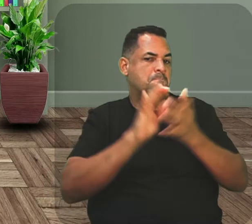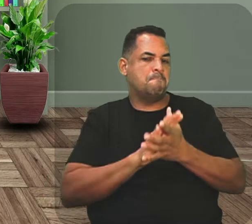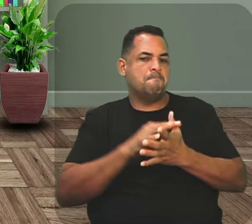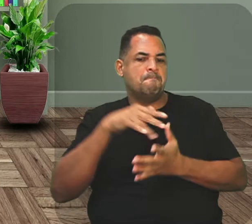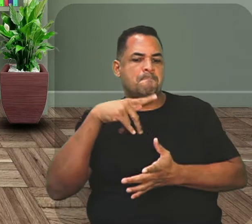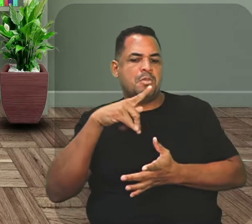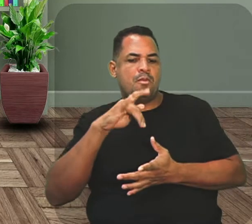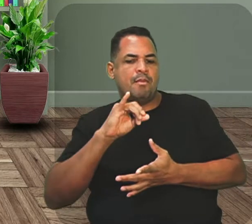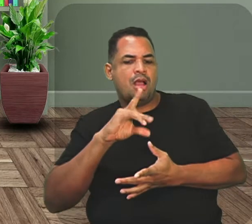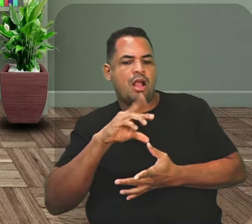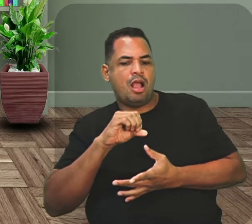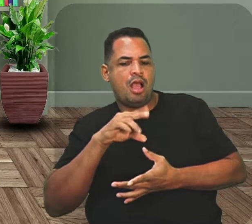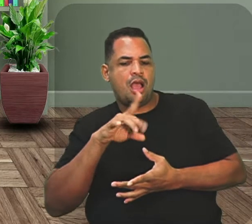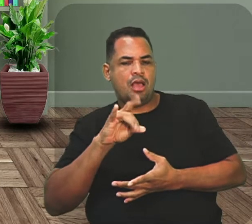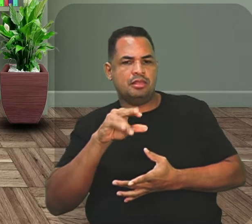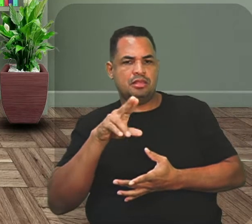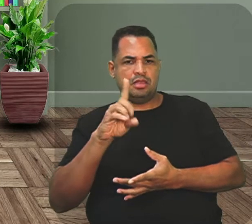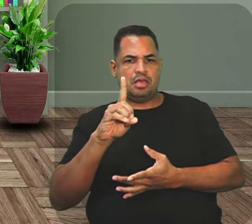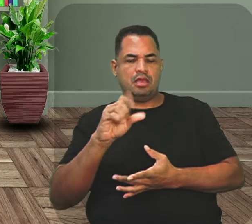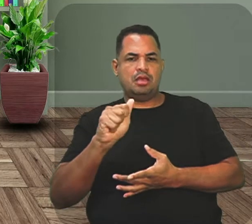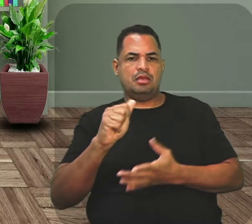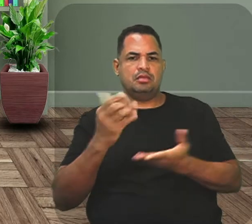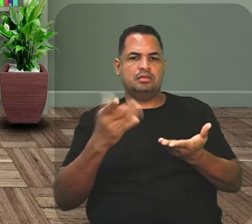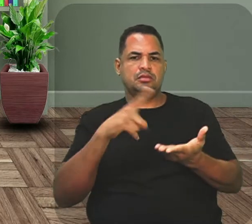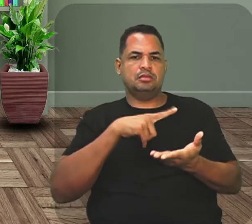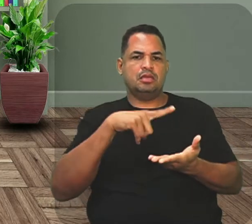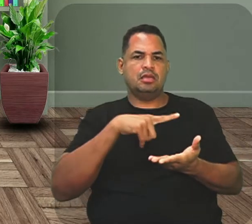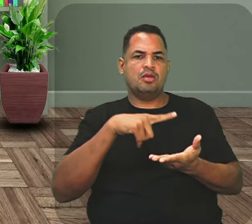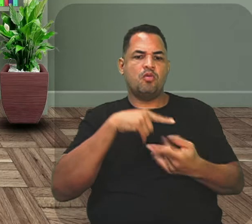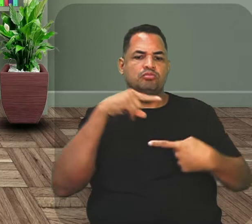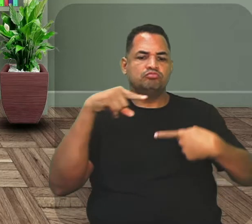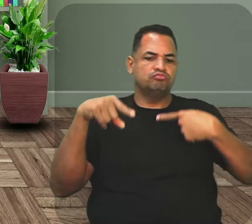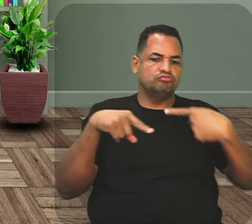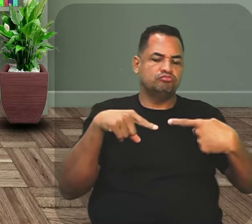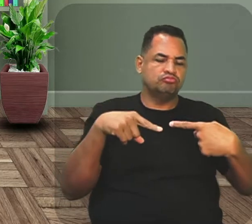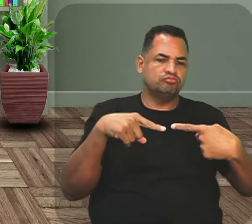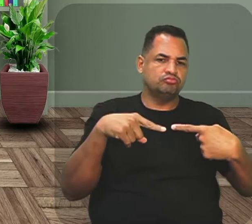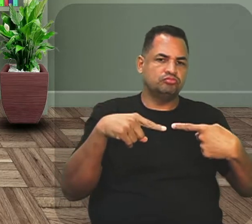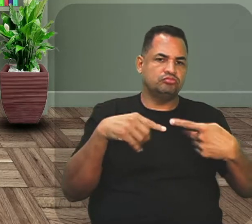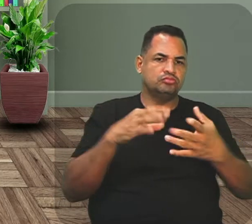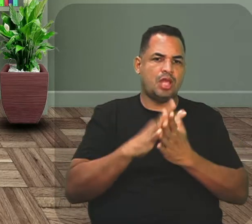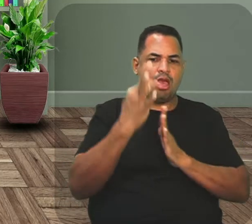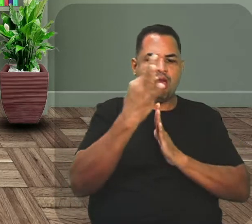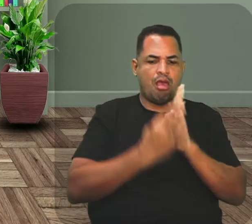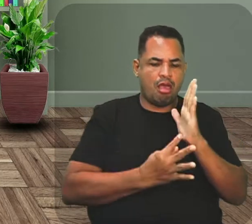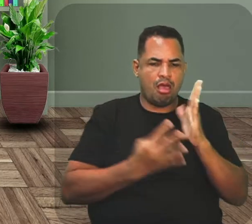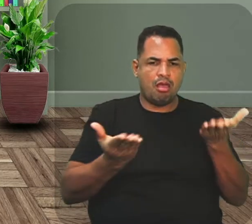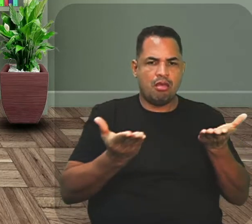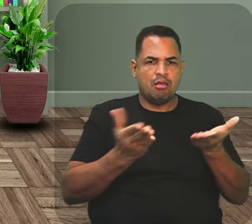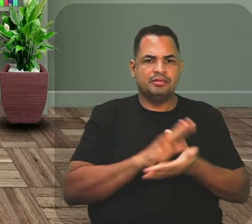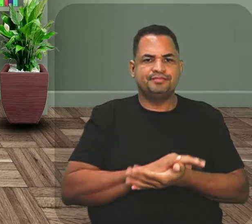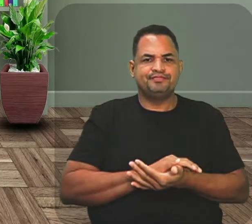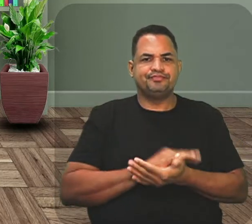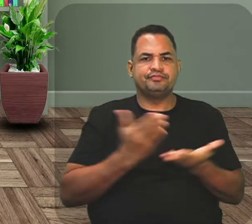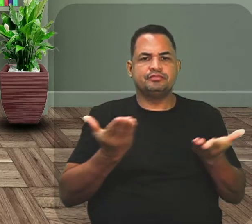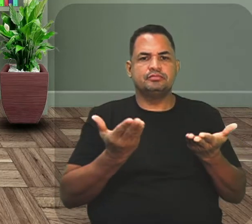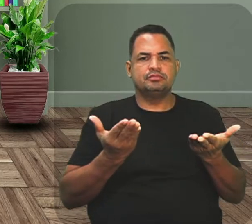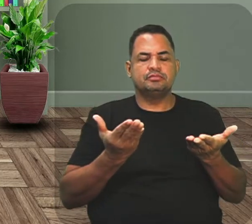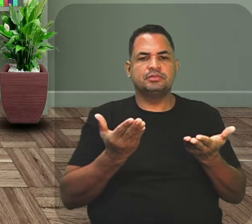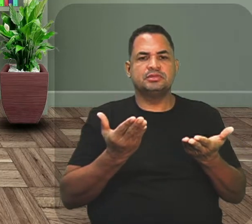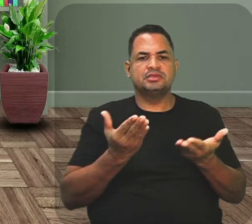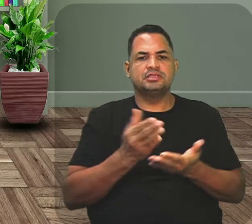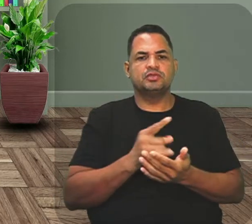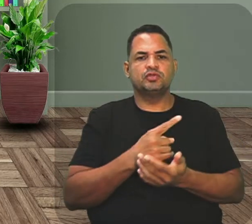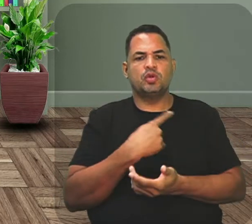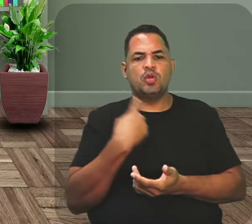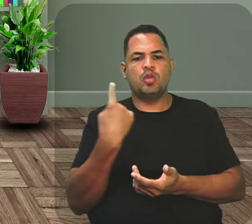esse texto, ele tem uma função, né? Essa função aí, em que nós vimos